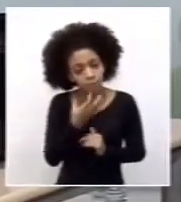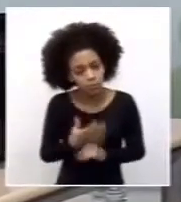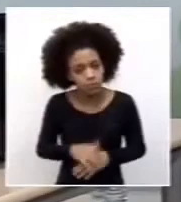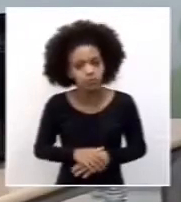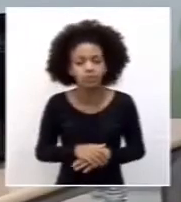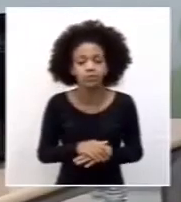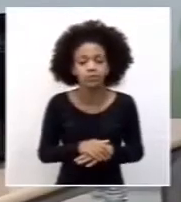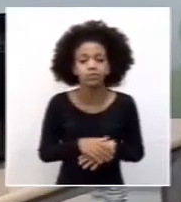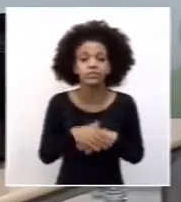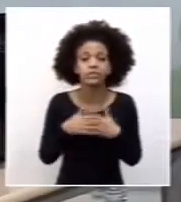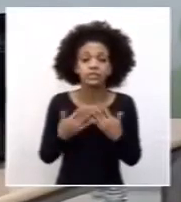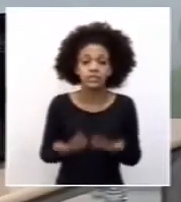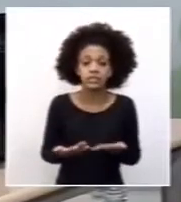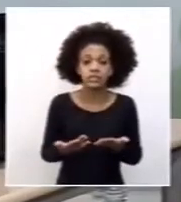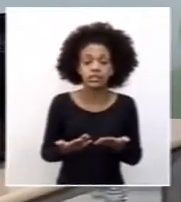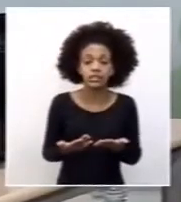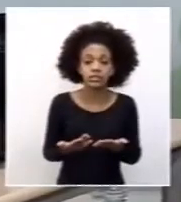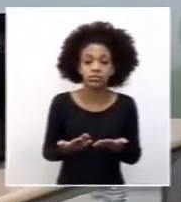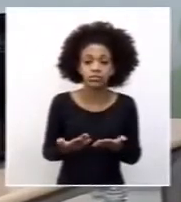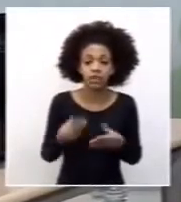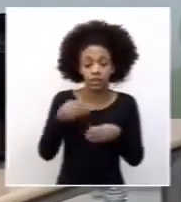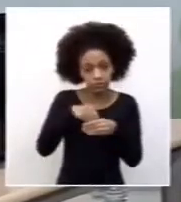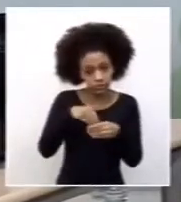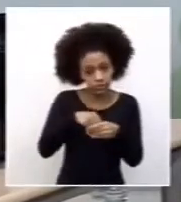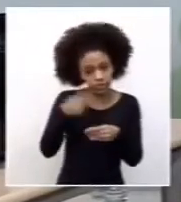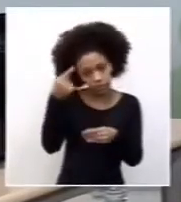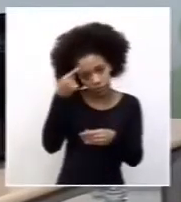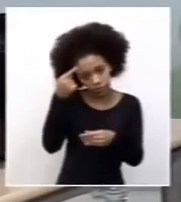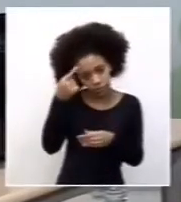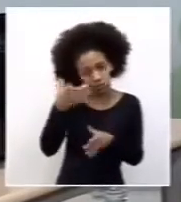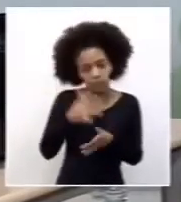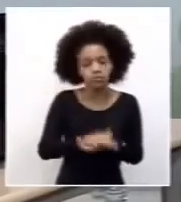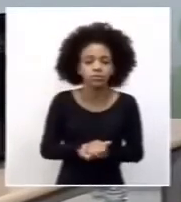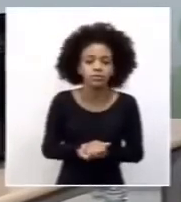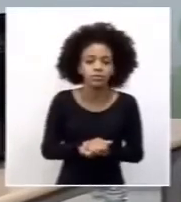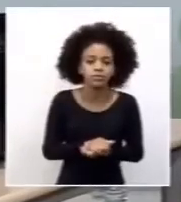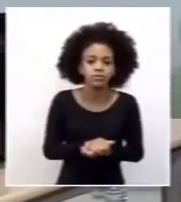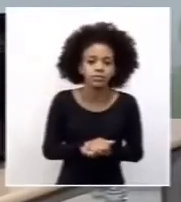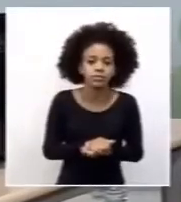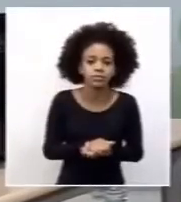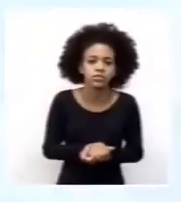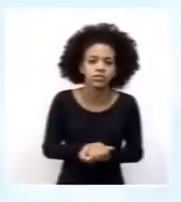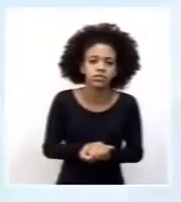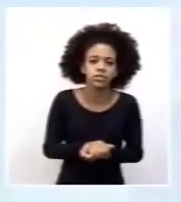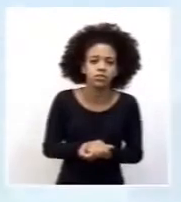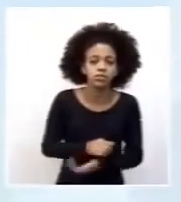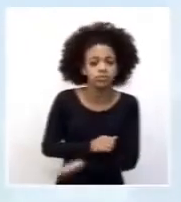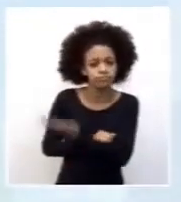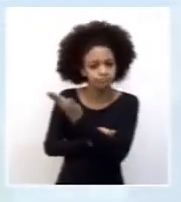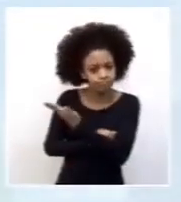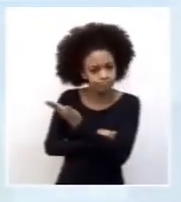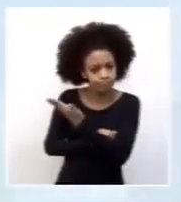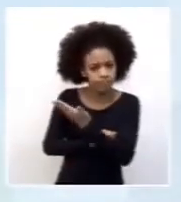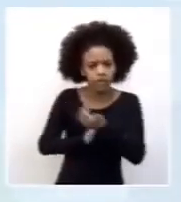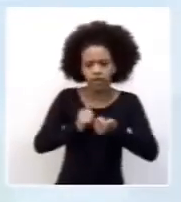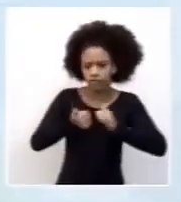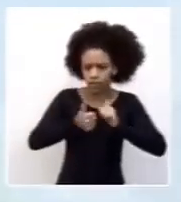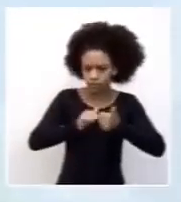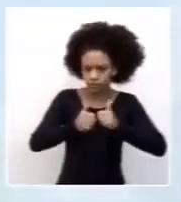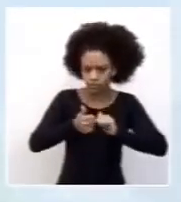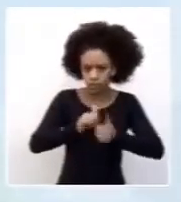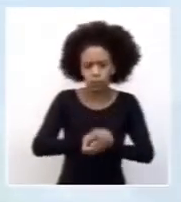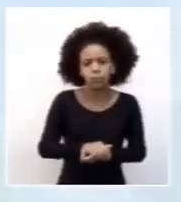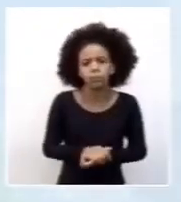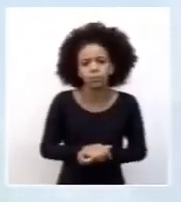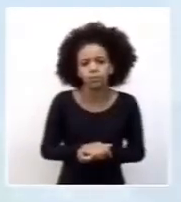bordo. Para isso, dentro dessa perspectiva, dessa colocação, nós vamos colocar agora a nossa avaliação. Né? Por favor, na tela. Né?